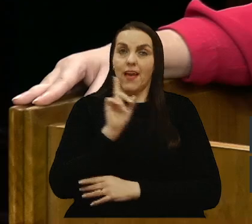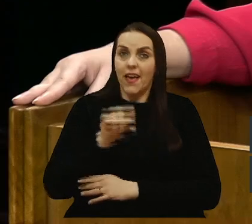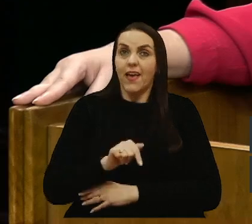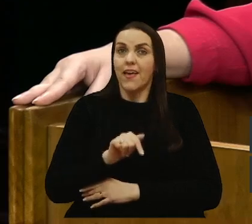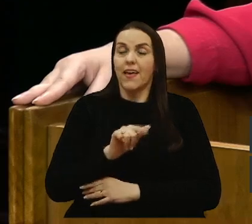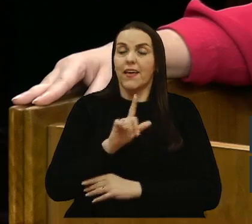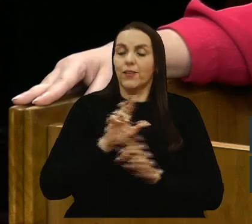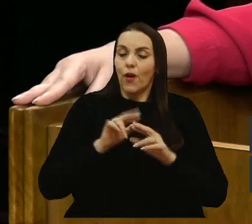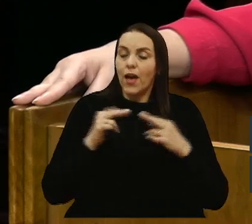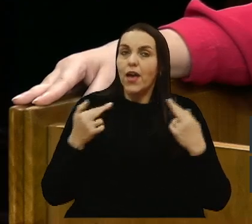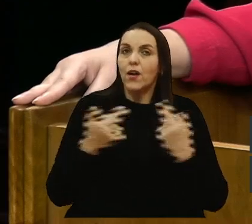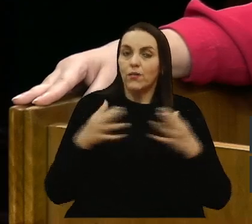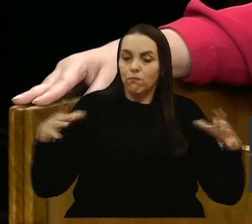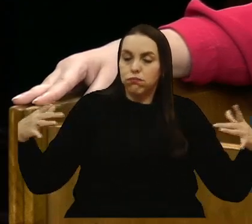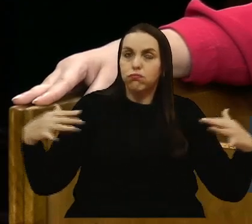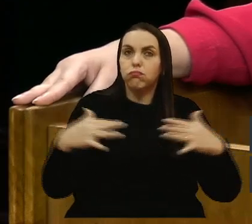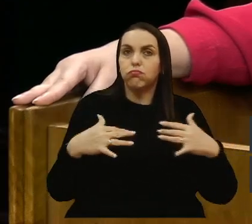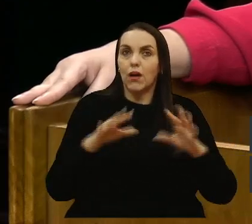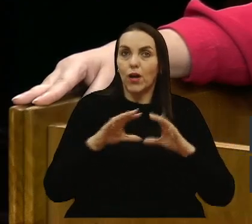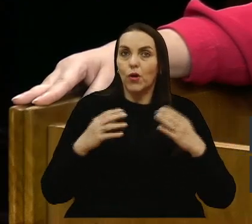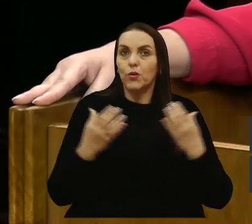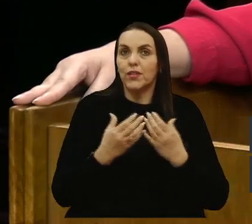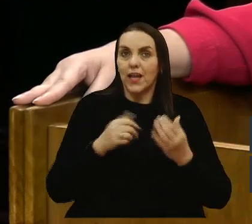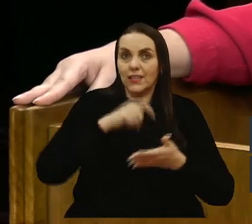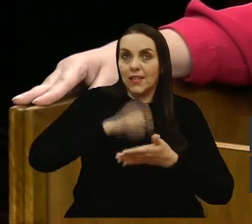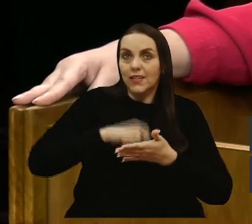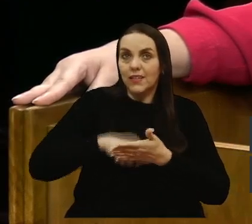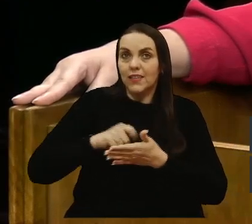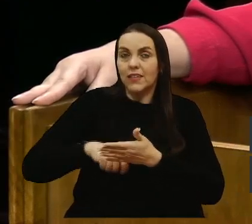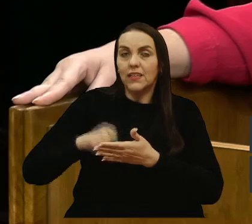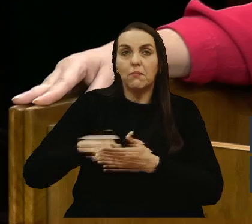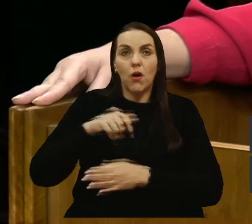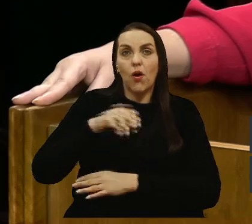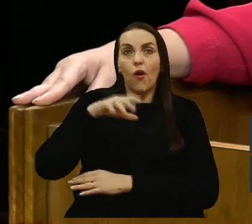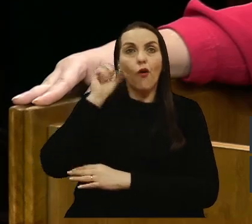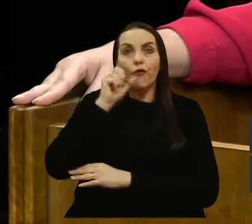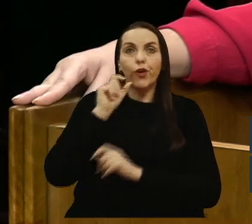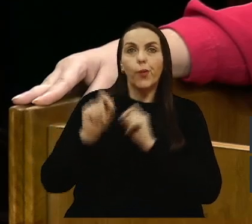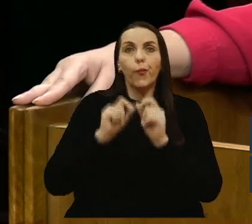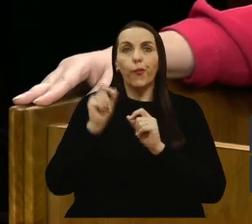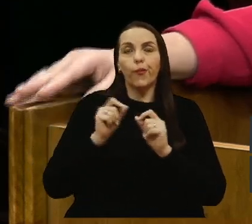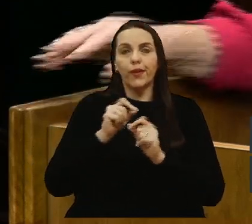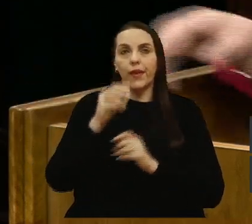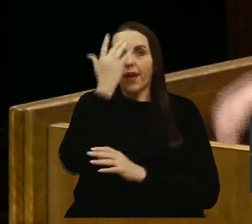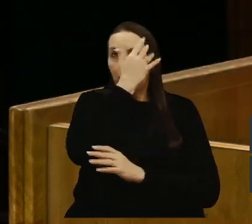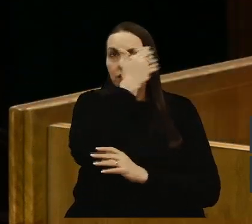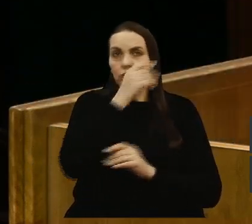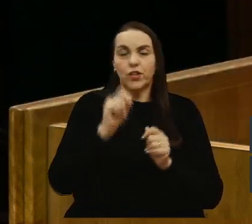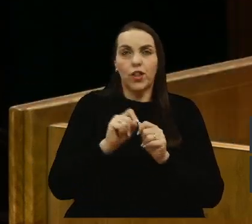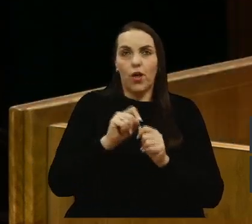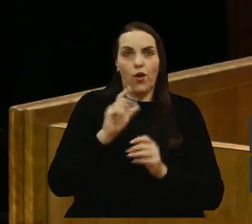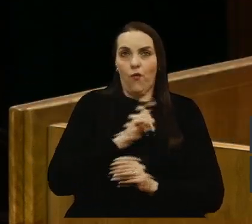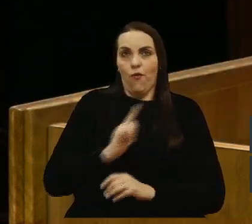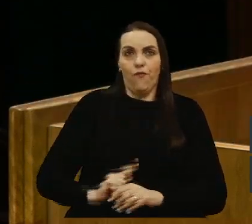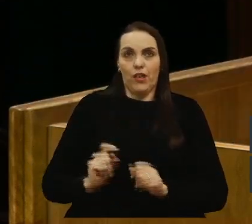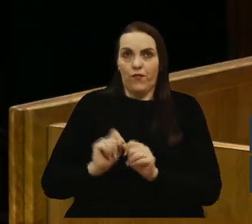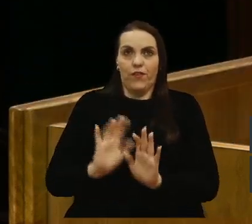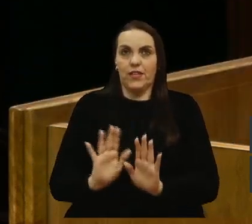não reuniram toda aquela comunidade, todas aquelas assinaturas, para ouvir o que o governo tinha feito de bom lá. Eles quiseram saber sobre